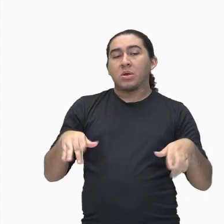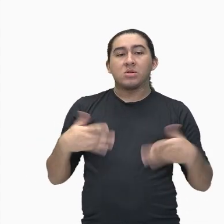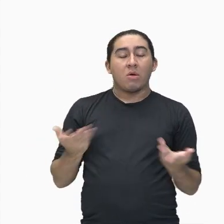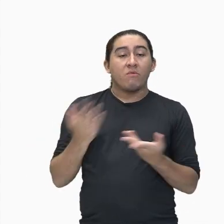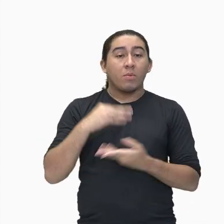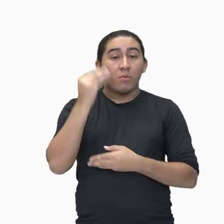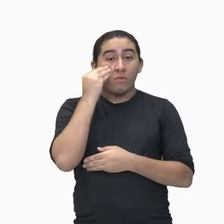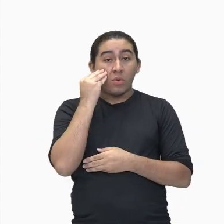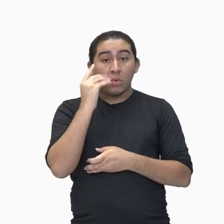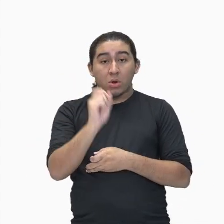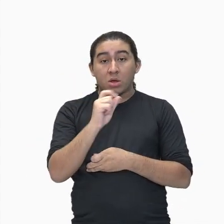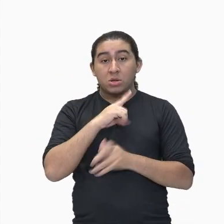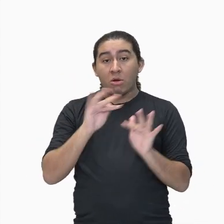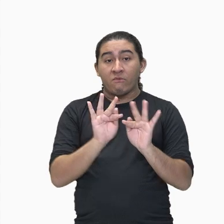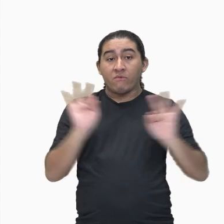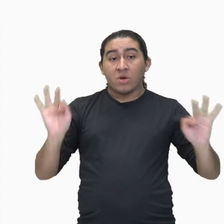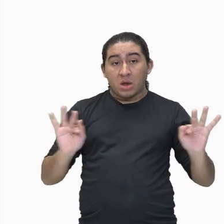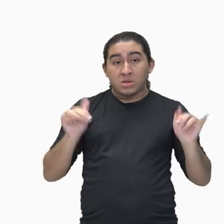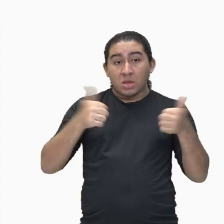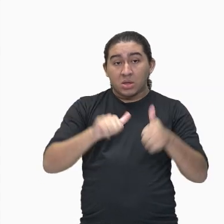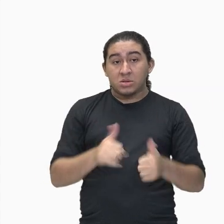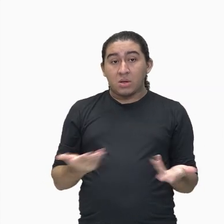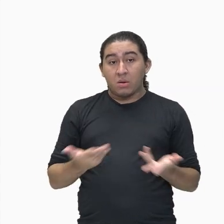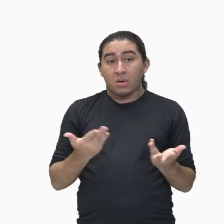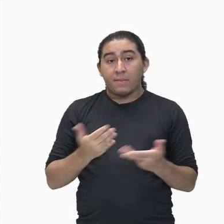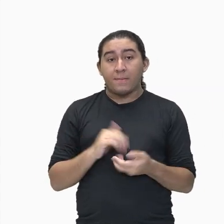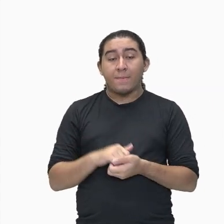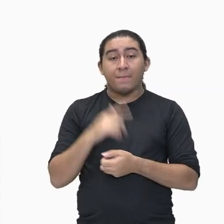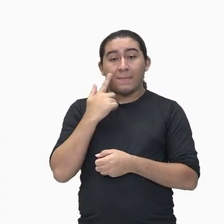observar aqui uma frase, né? Aliás, 2.